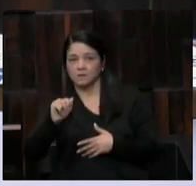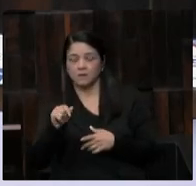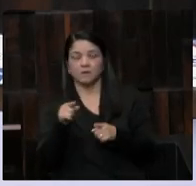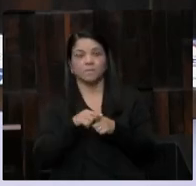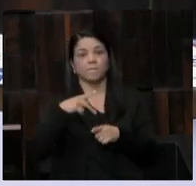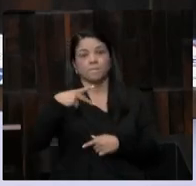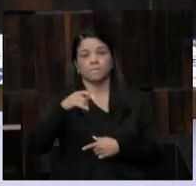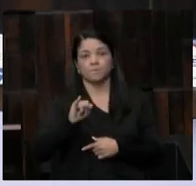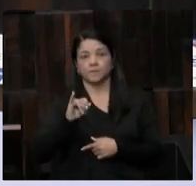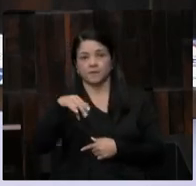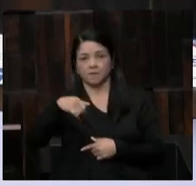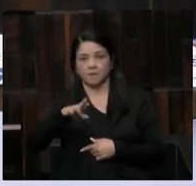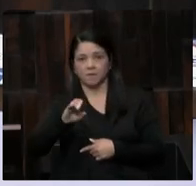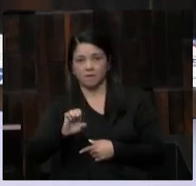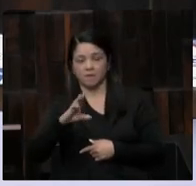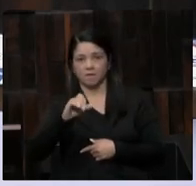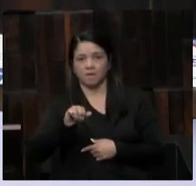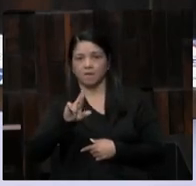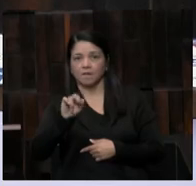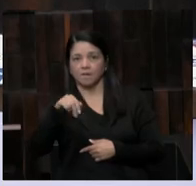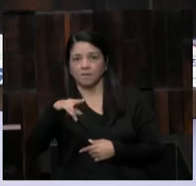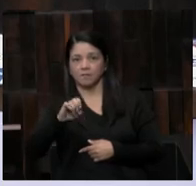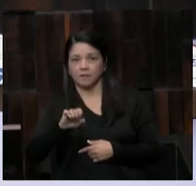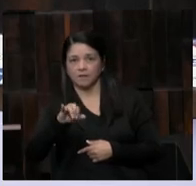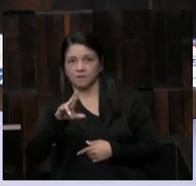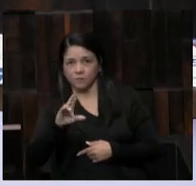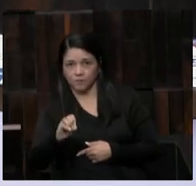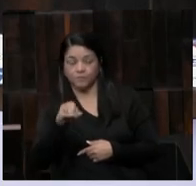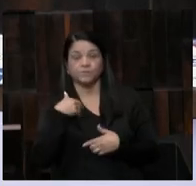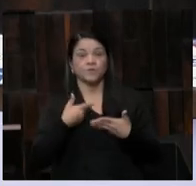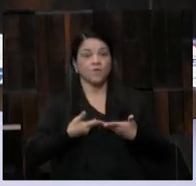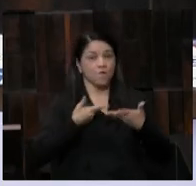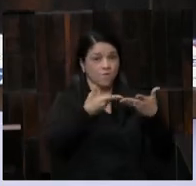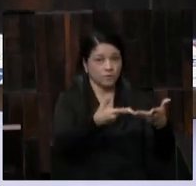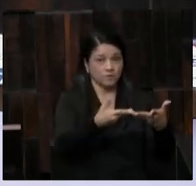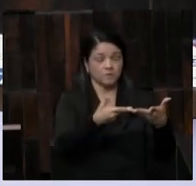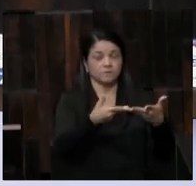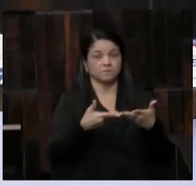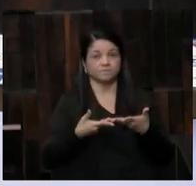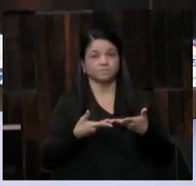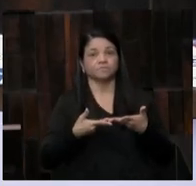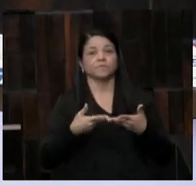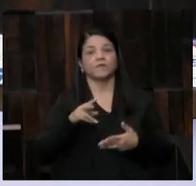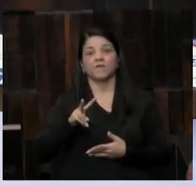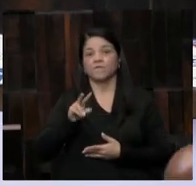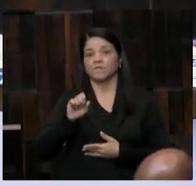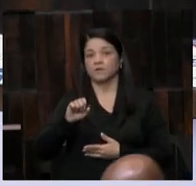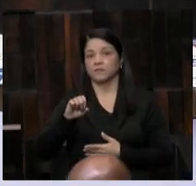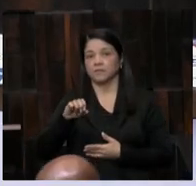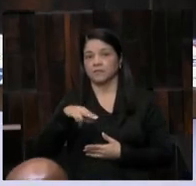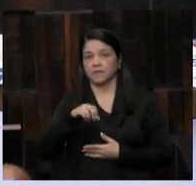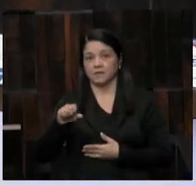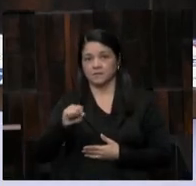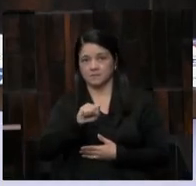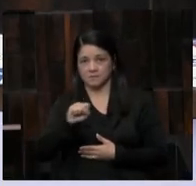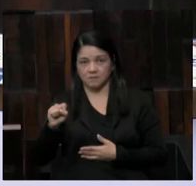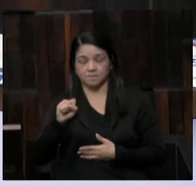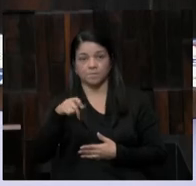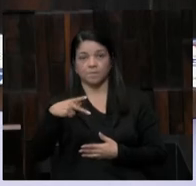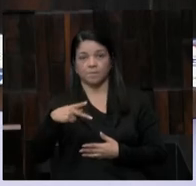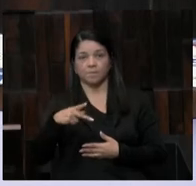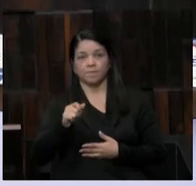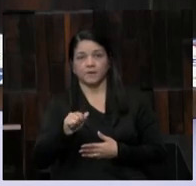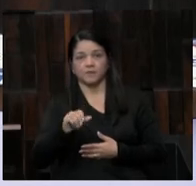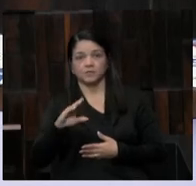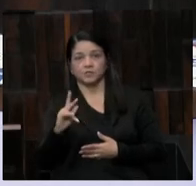Carneiro. Gostaria também de convidar a senhora Vanessa Praxedes, que é coordenadora